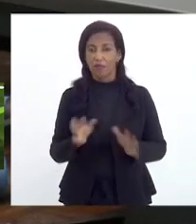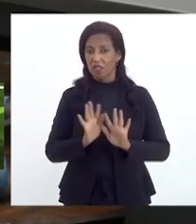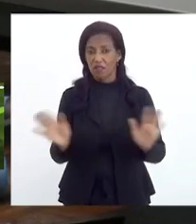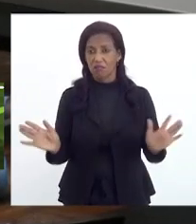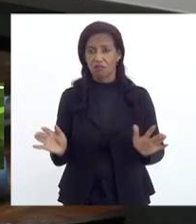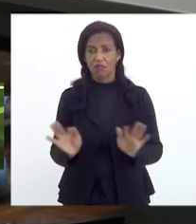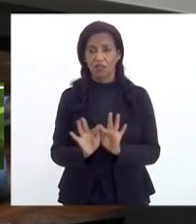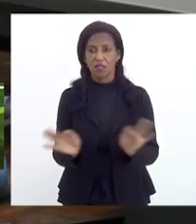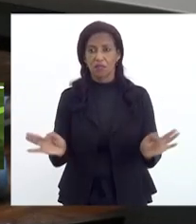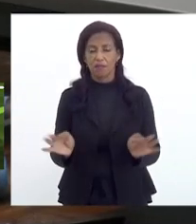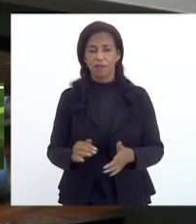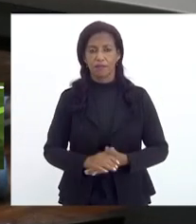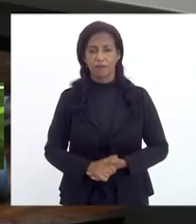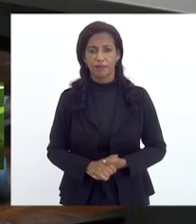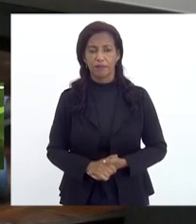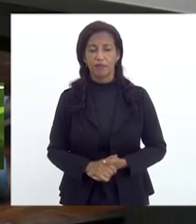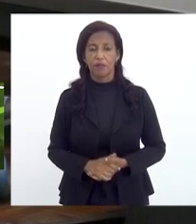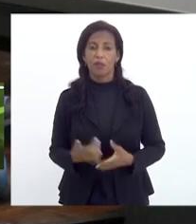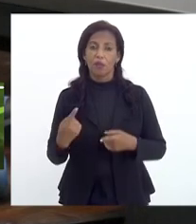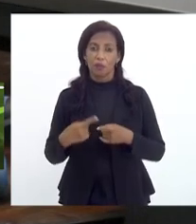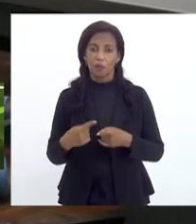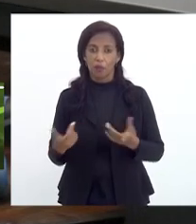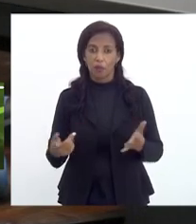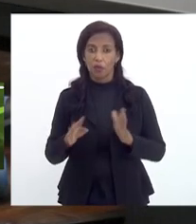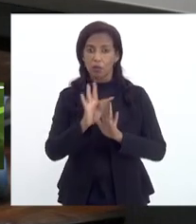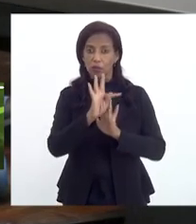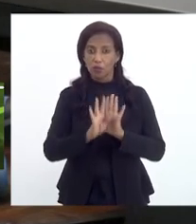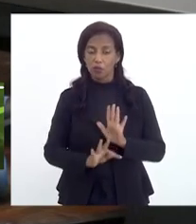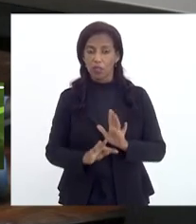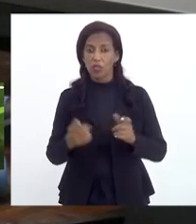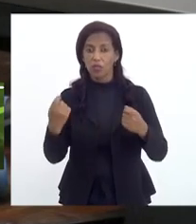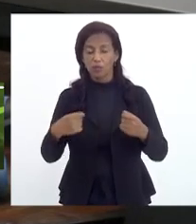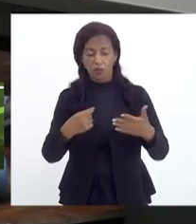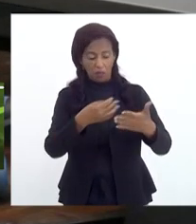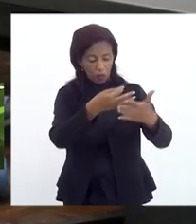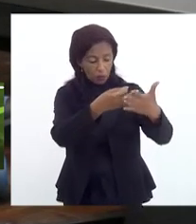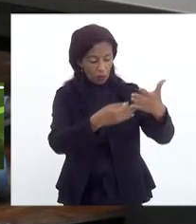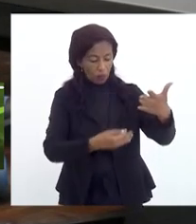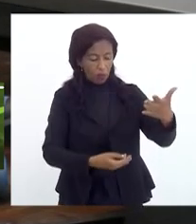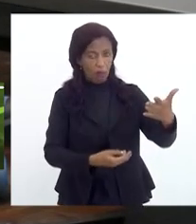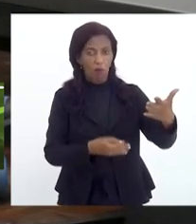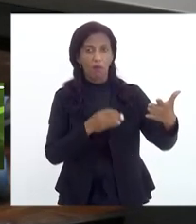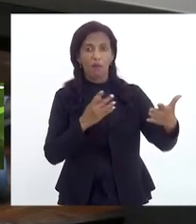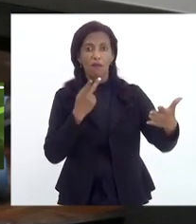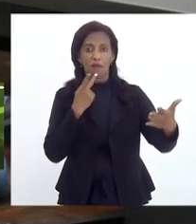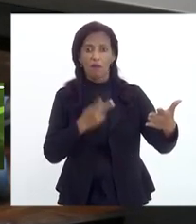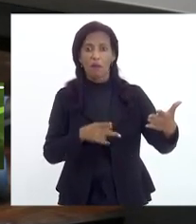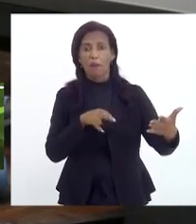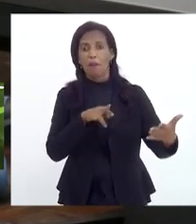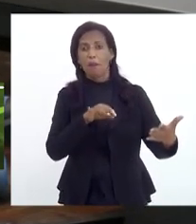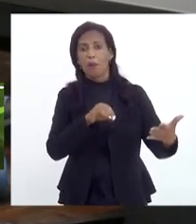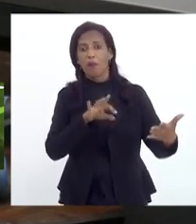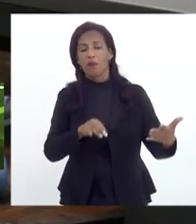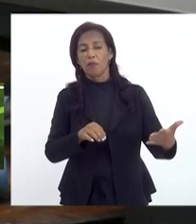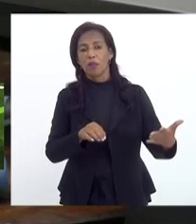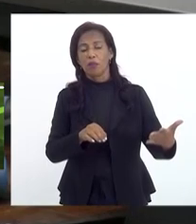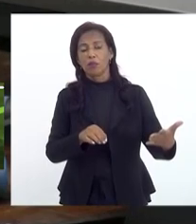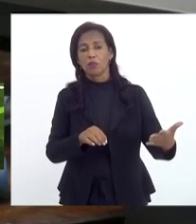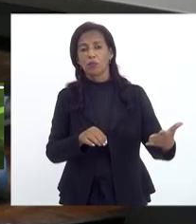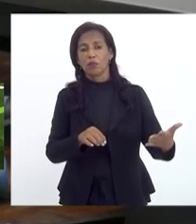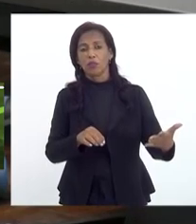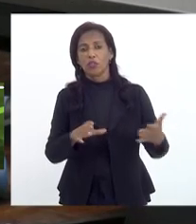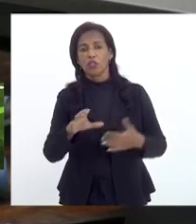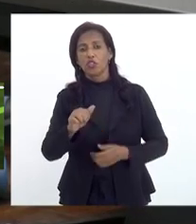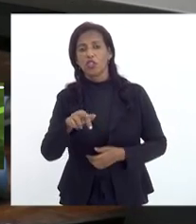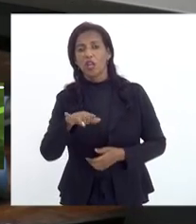isso É simples assim Então portanto O texto teria Que terminar Apenas dizendo Provimento De cargos Efetivos E